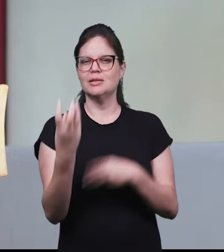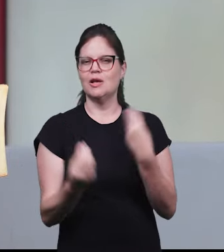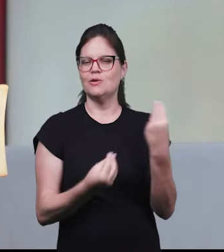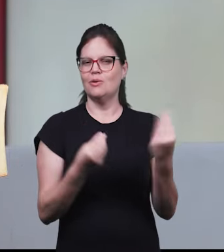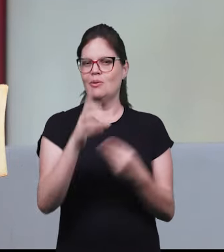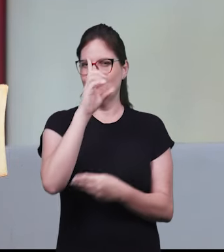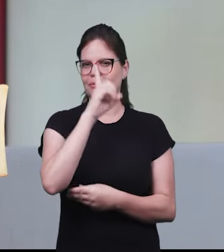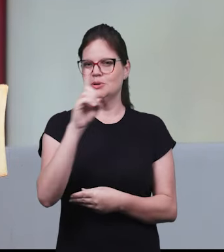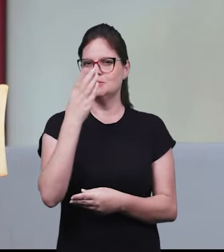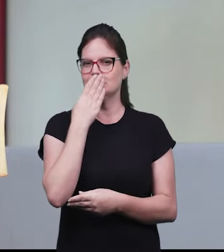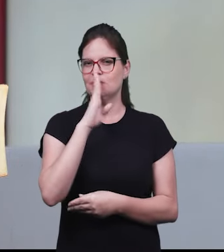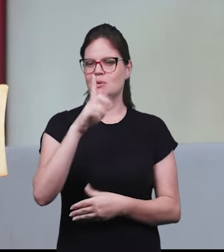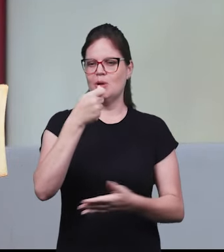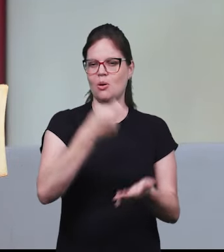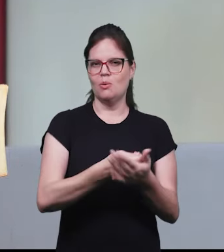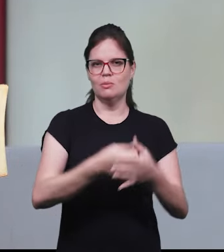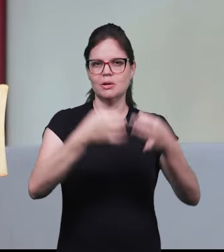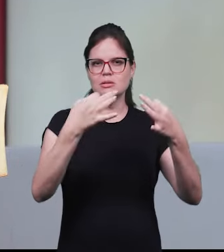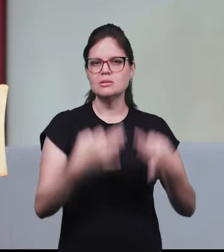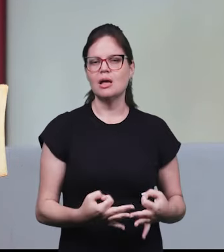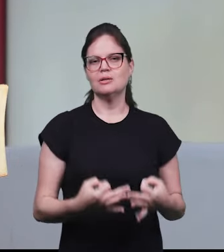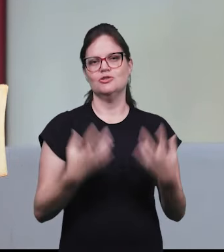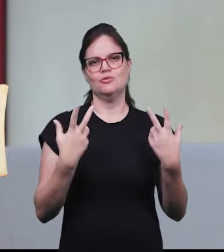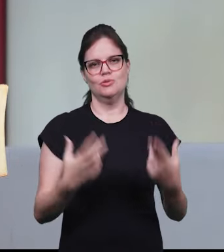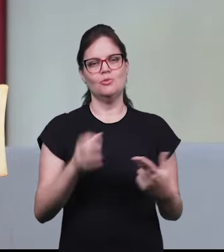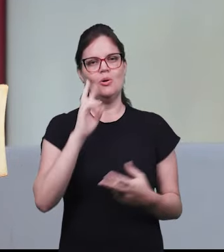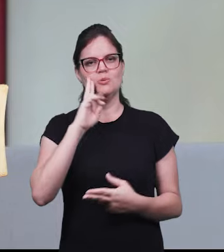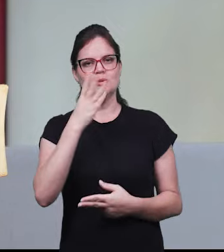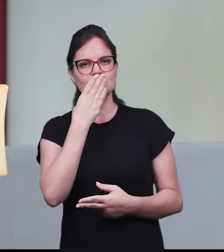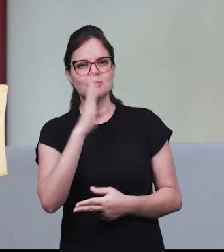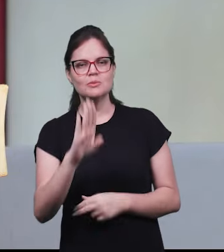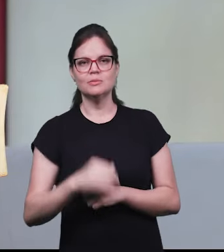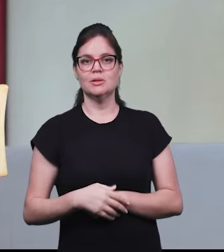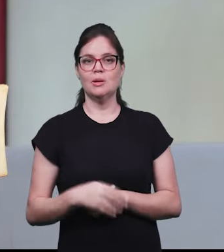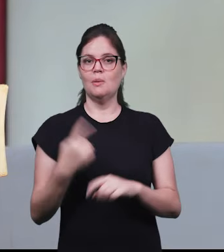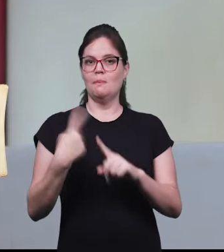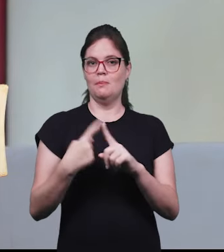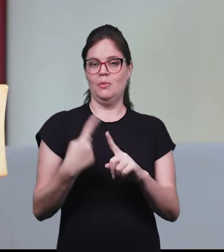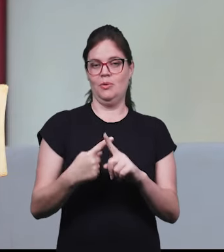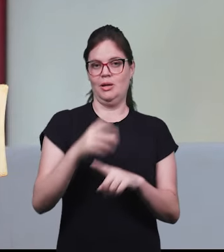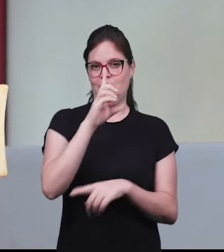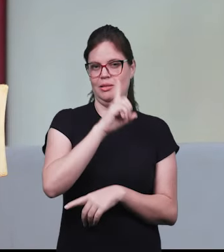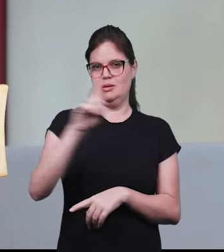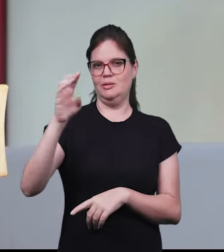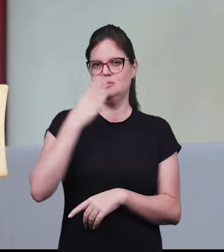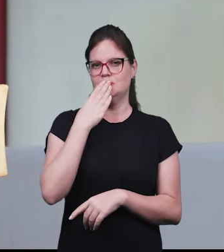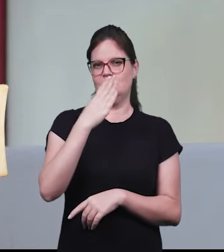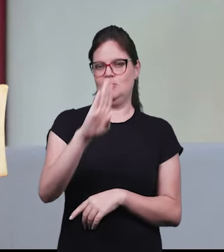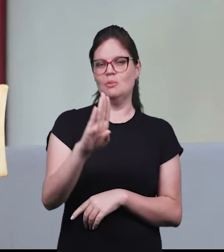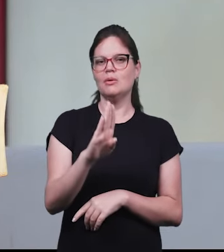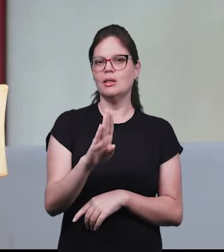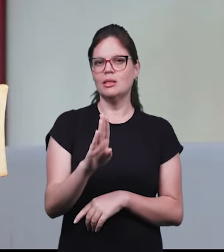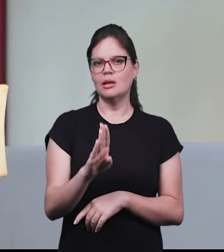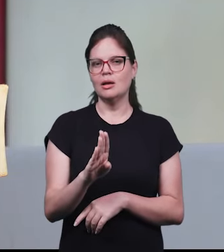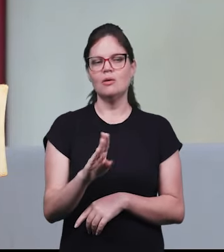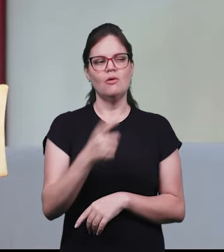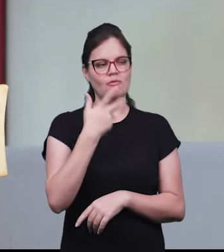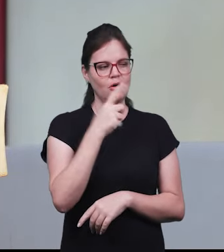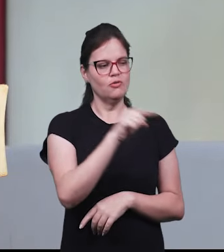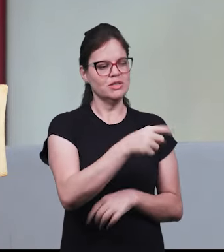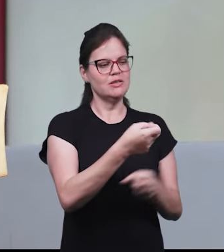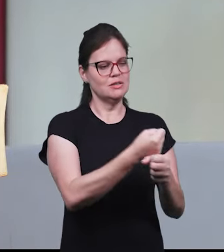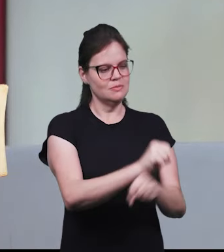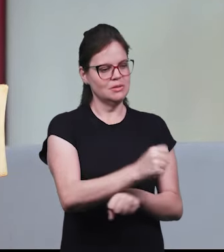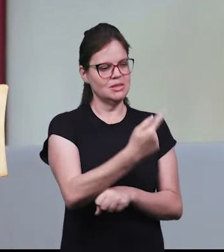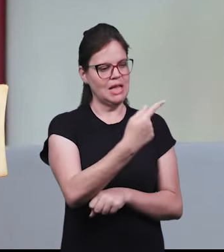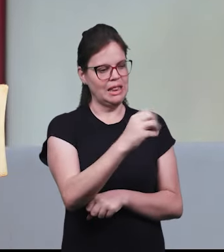como a promessa de Deus se cumpre exatamente como Ele promete. Então, a promessa de Deus que ia acontecer 70 anos de cativeiro, como o Senhor